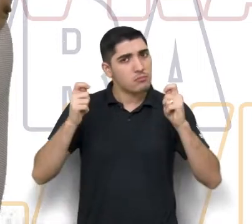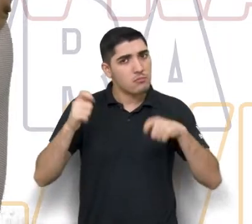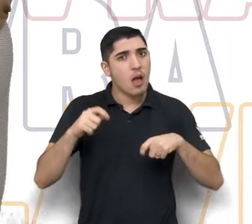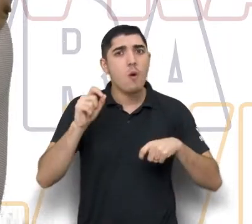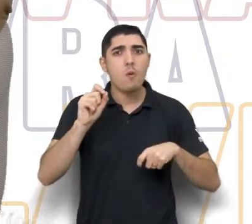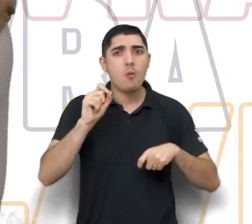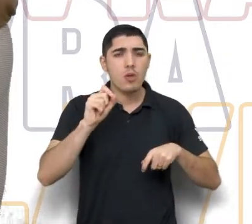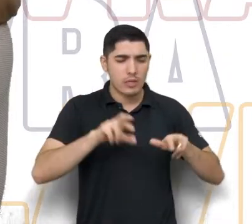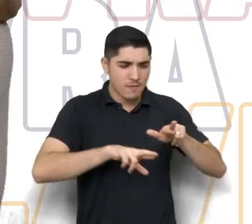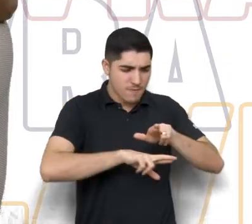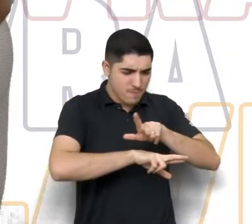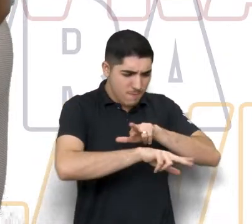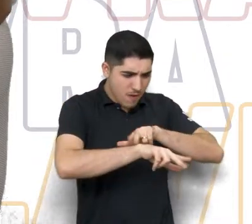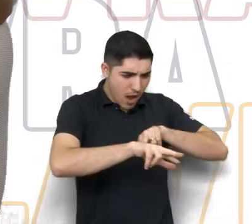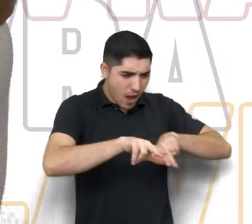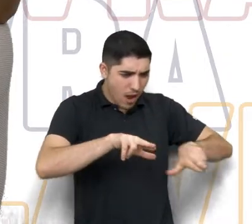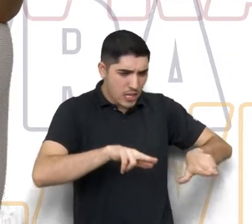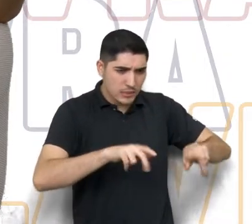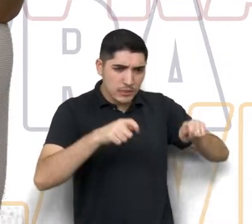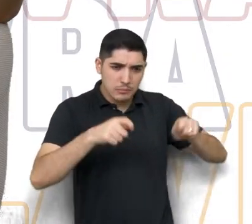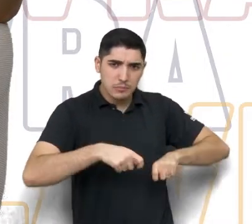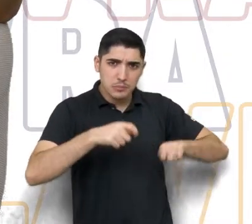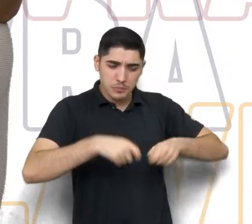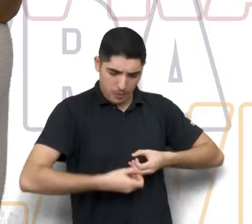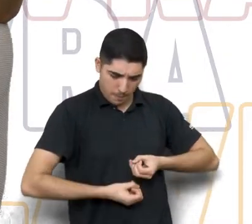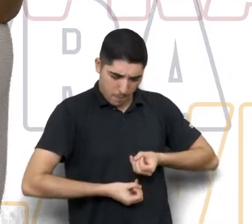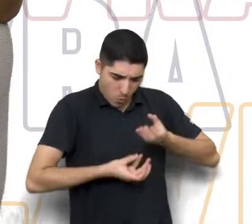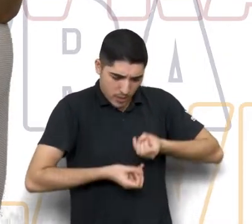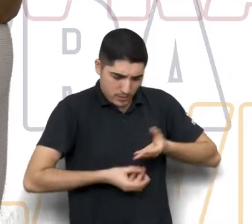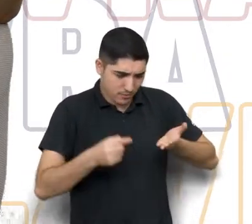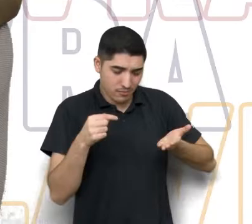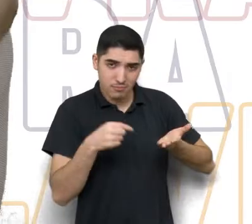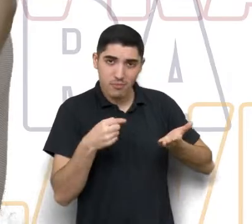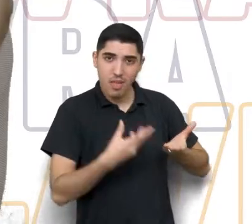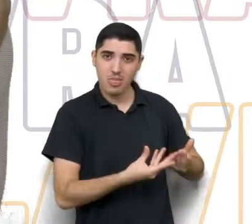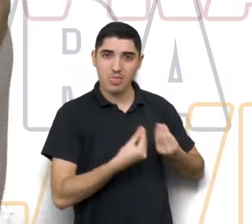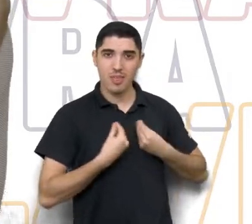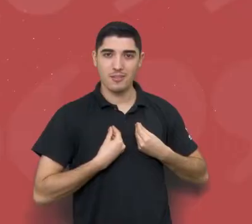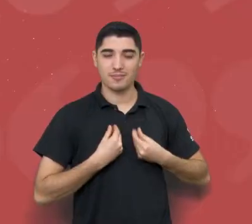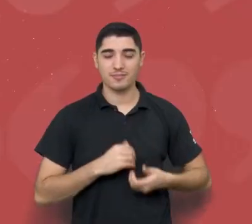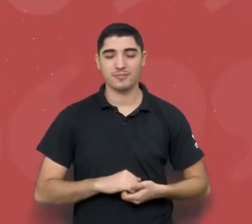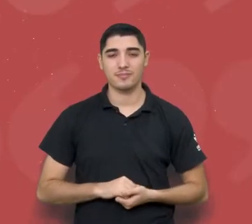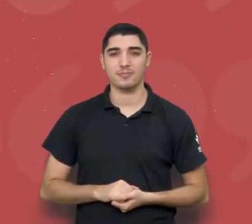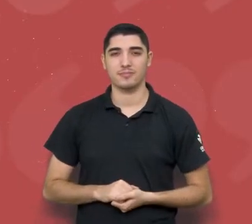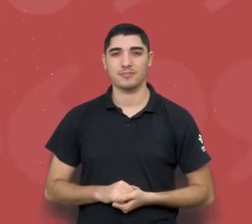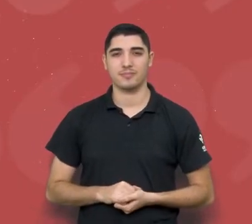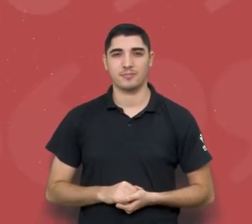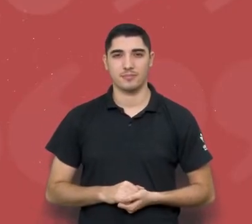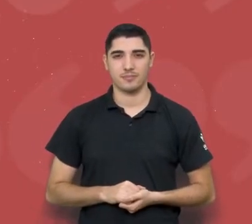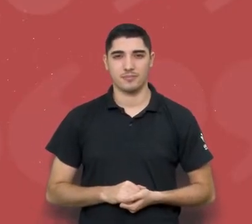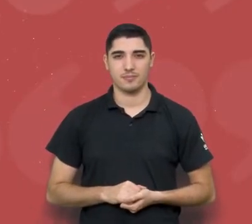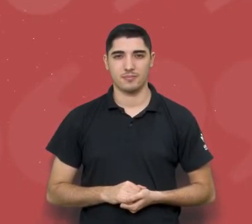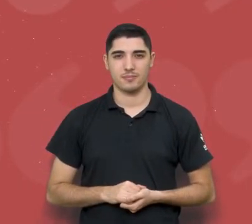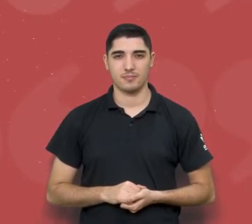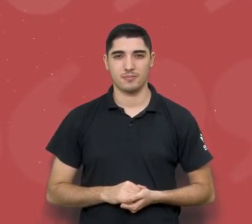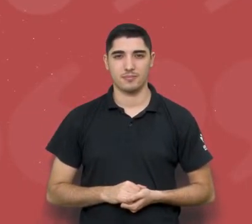mergulhar nas infinitas possibilidades que a poesia proporciona, né? Você teve algum tipo de apoio